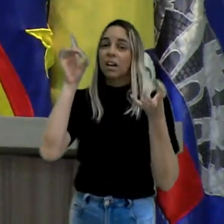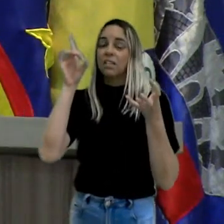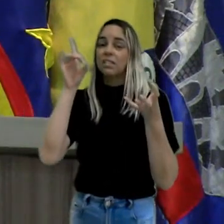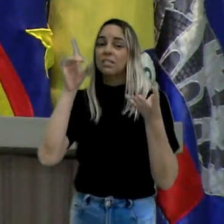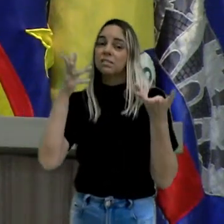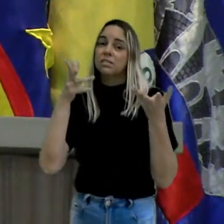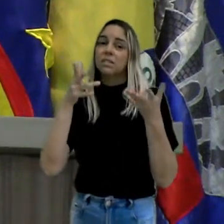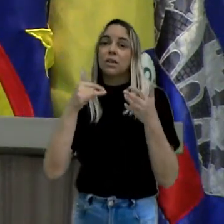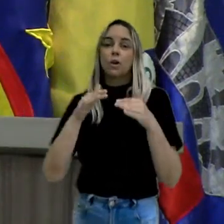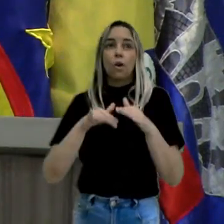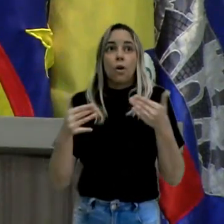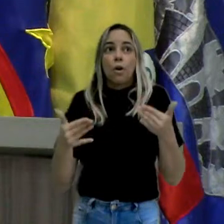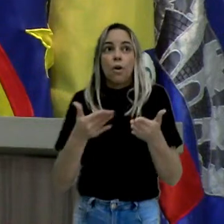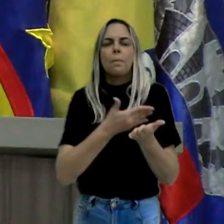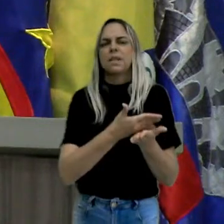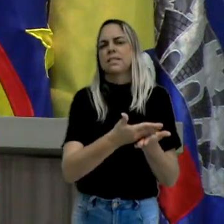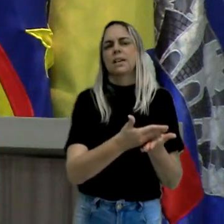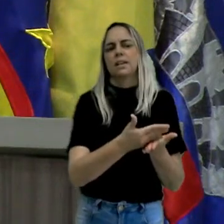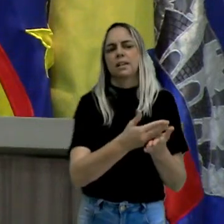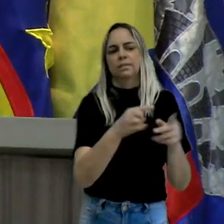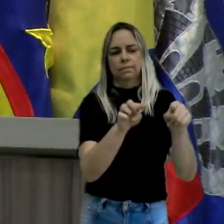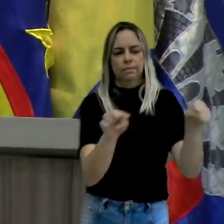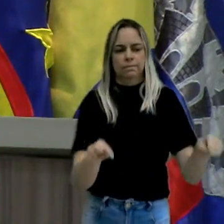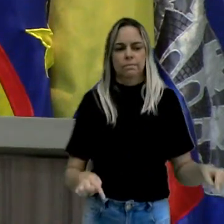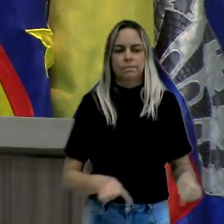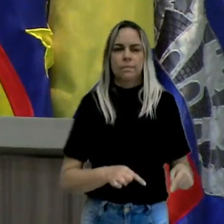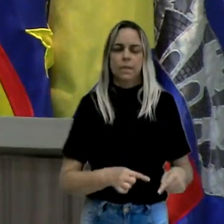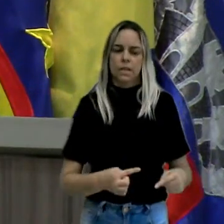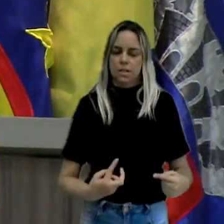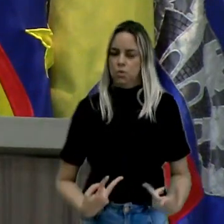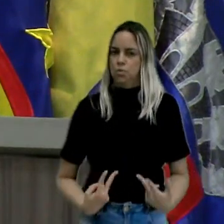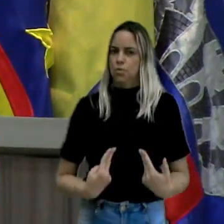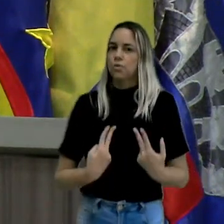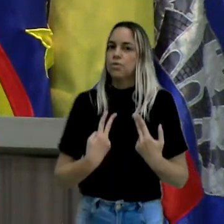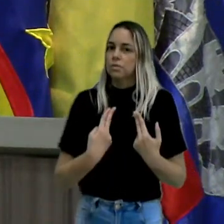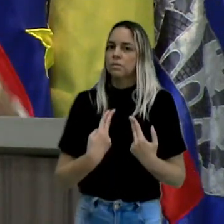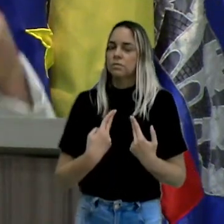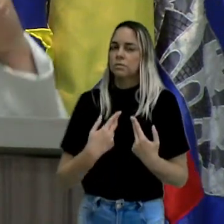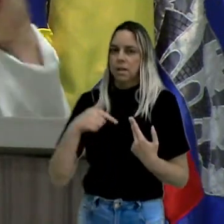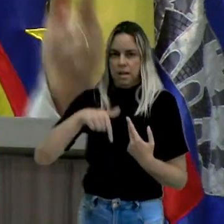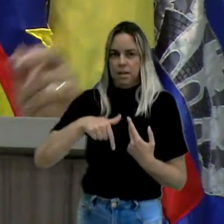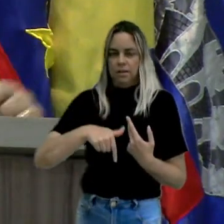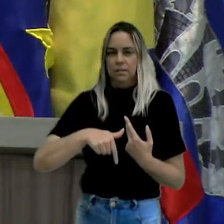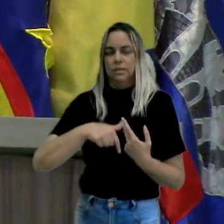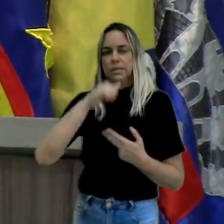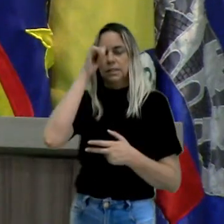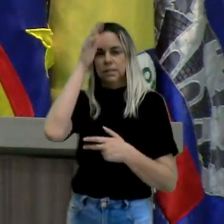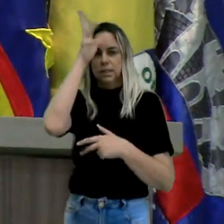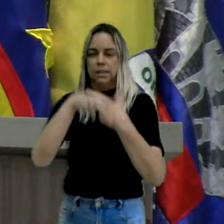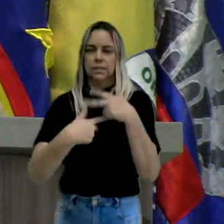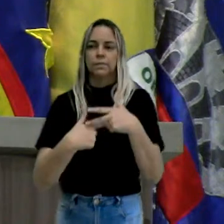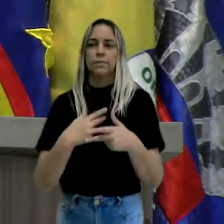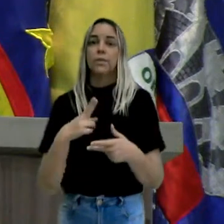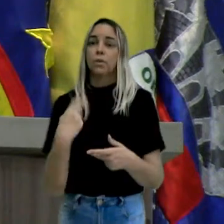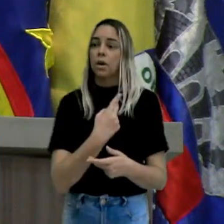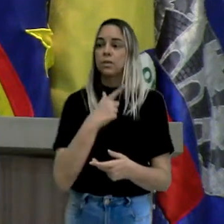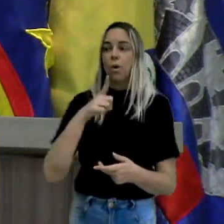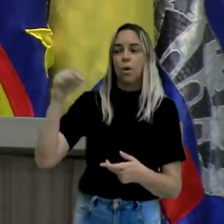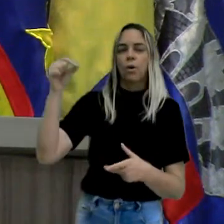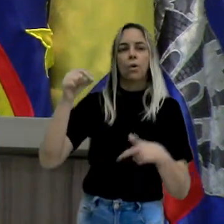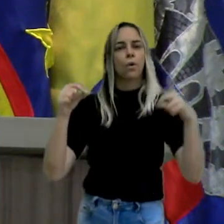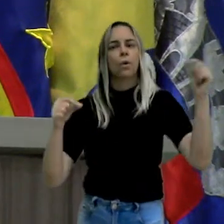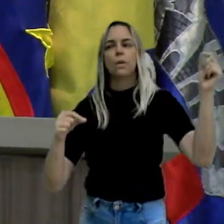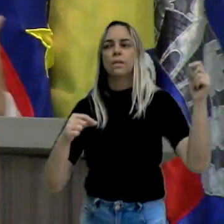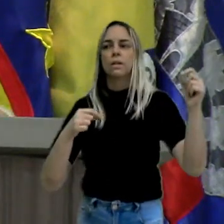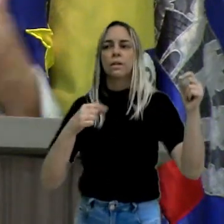cirúrgico da nossa cidade, com certeza vai melhorar muito. Porque a gente vê o quanto a gente vai para outra cidade. Como eu mesma tiro